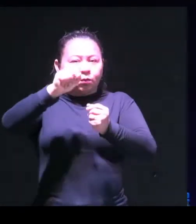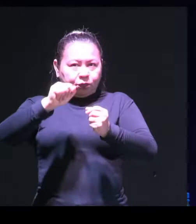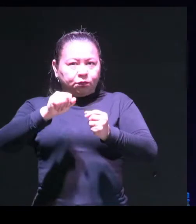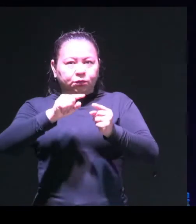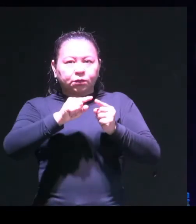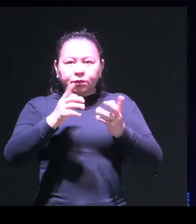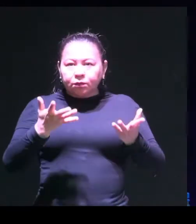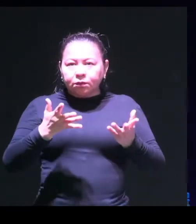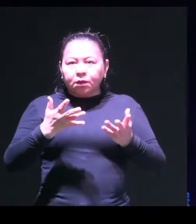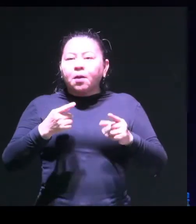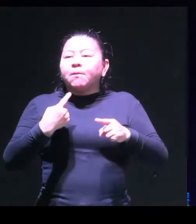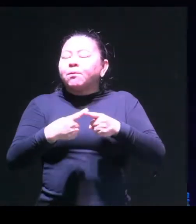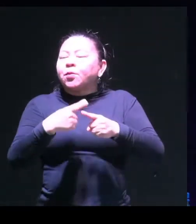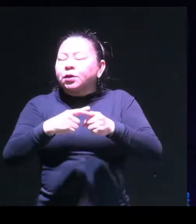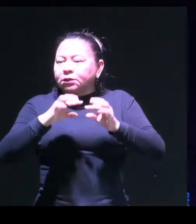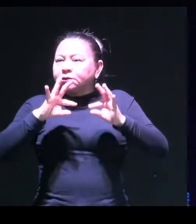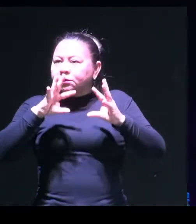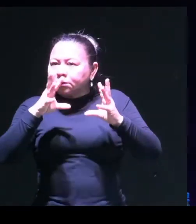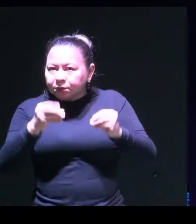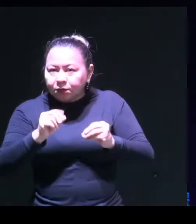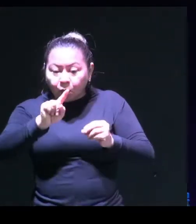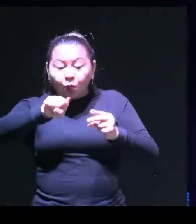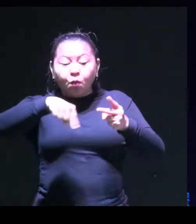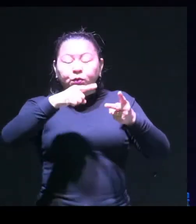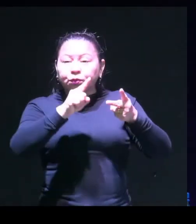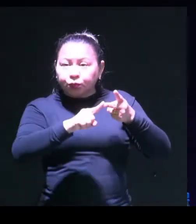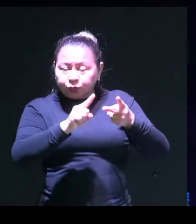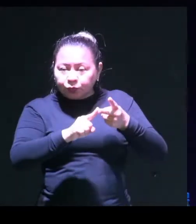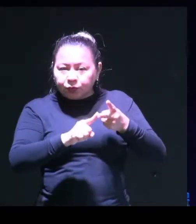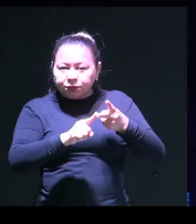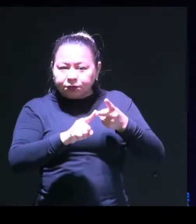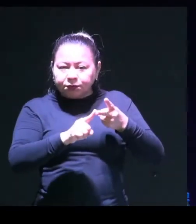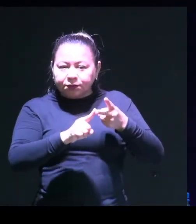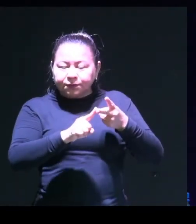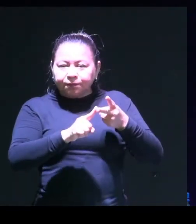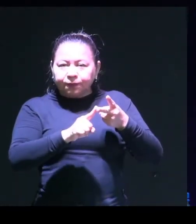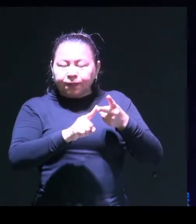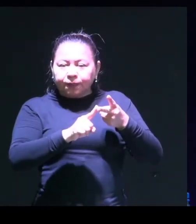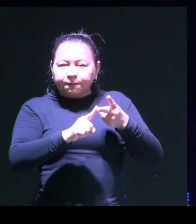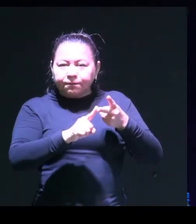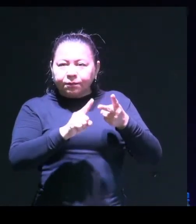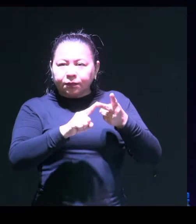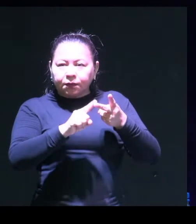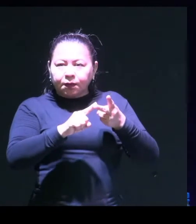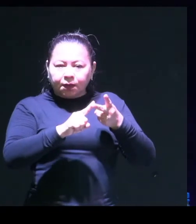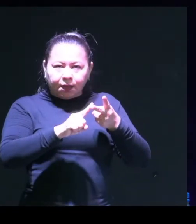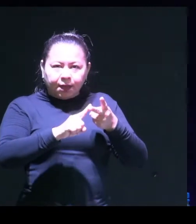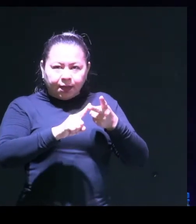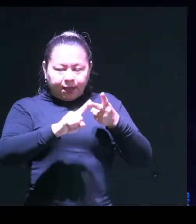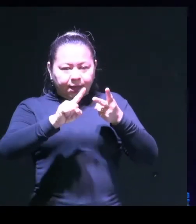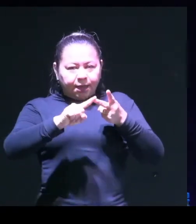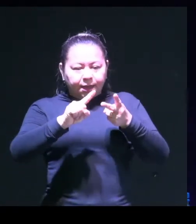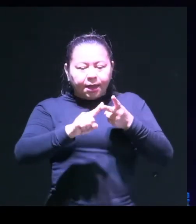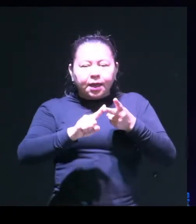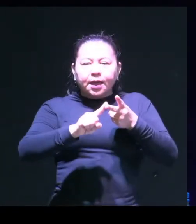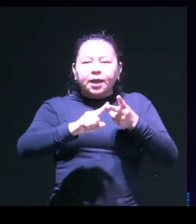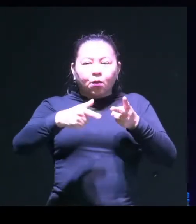literalmente. Porque tem outros que acreditam que não. O próximo, o 2 aqui, é o pré-milenismo